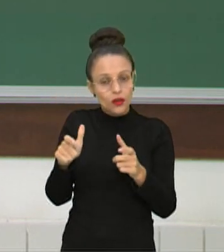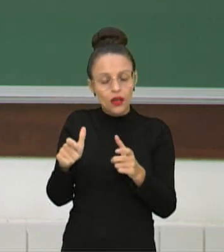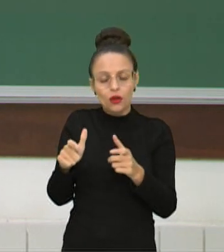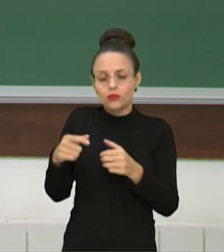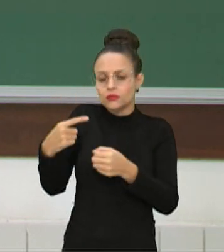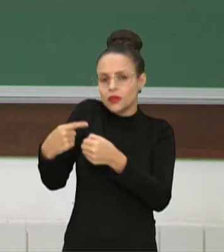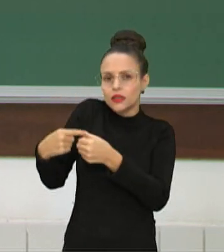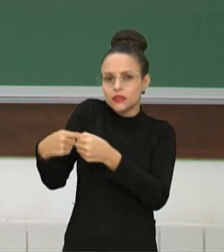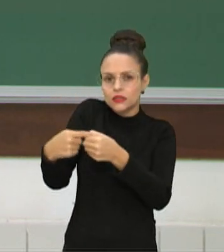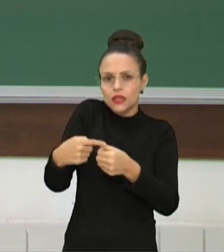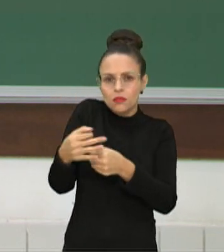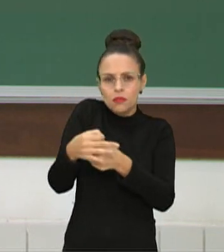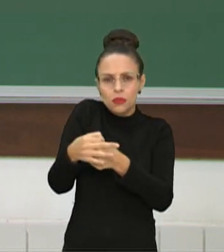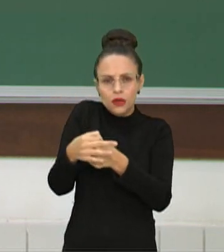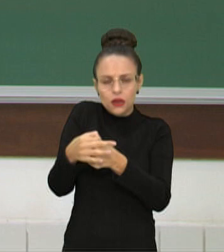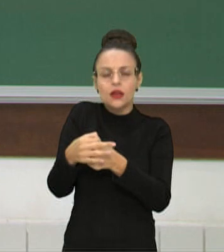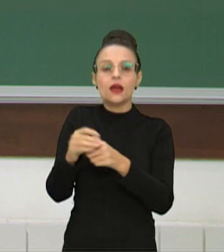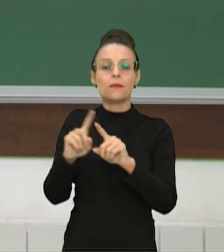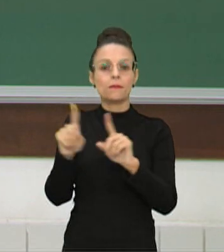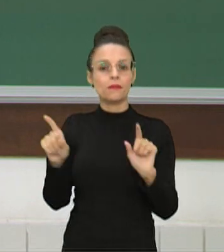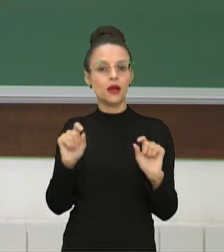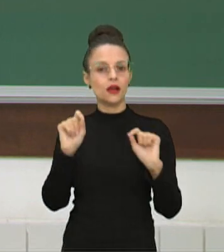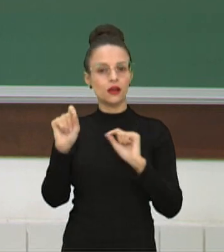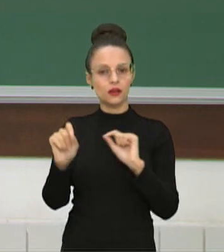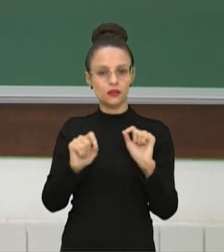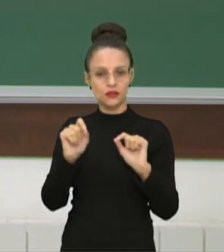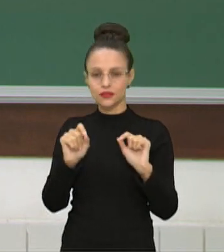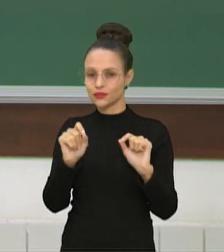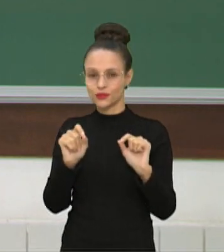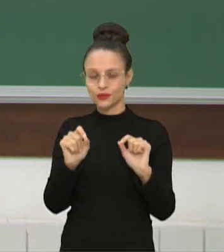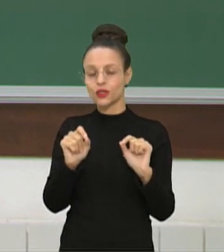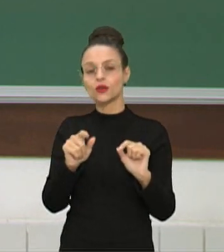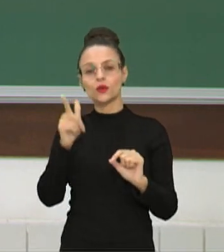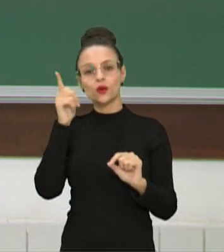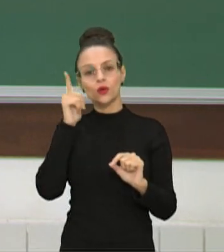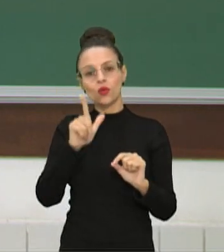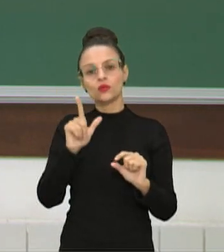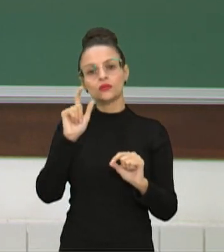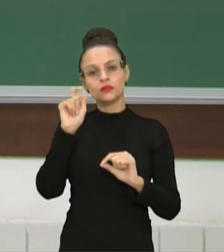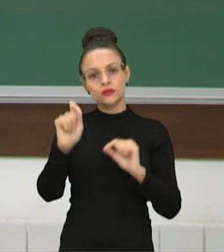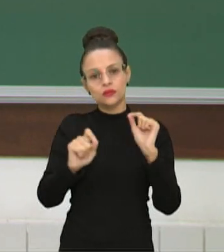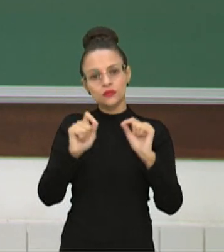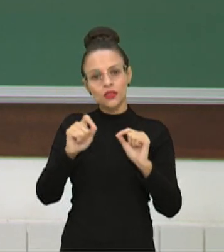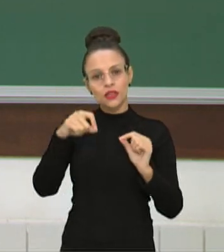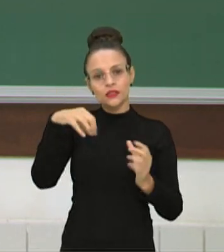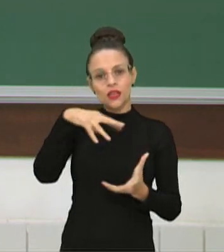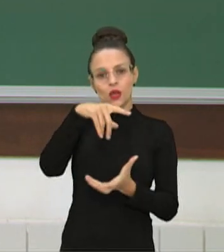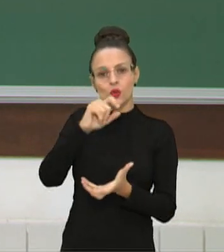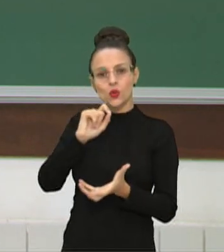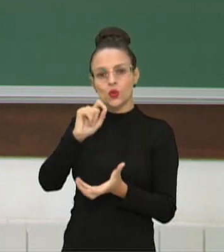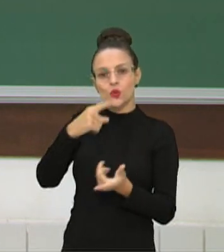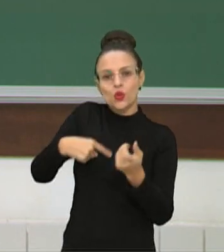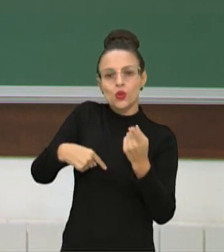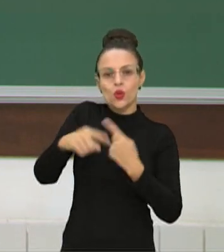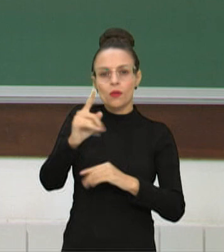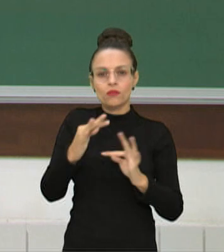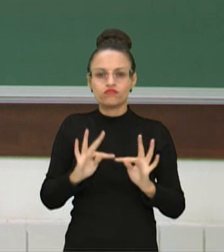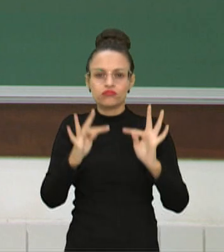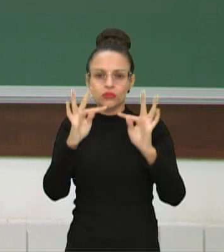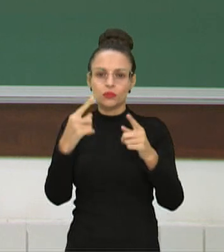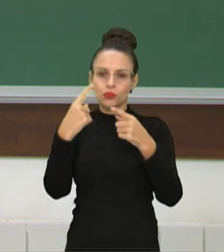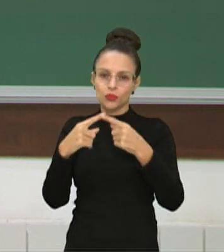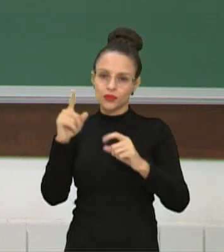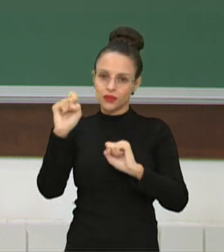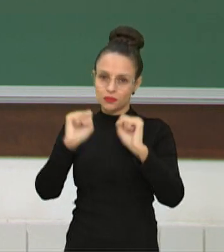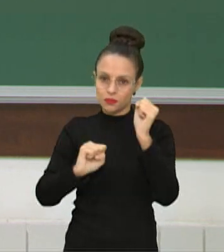pequena na região, mas que consegue ser global onde está a